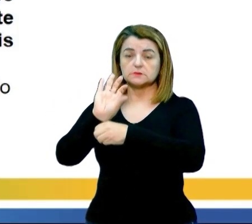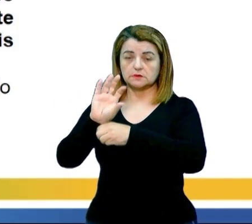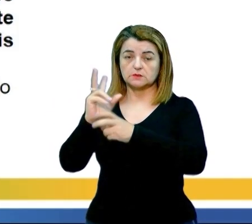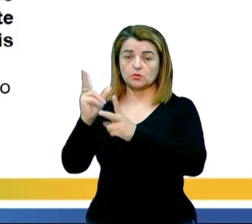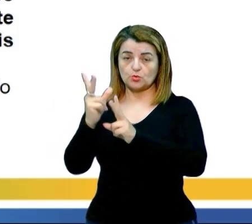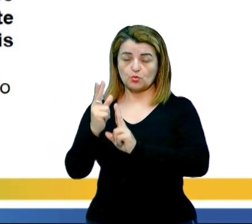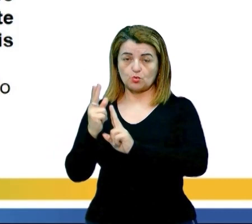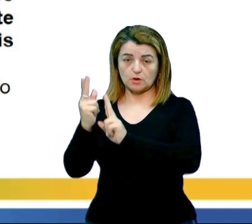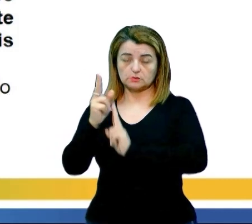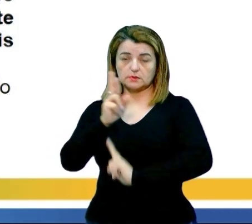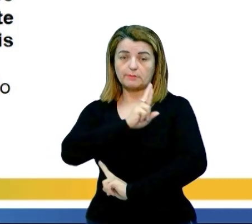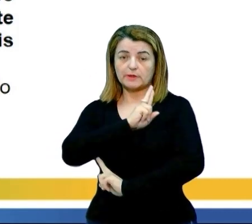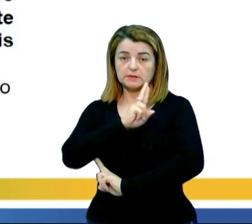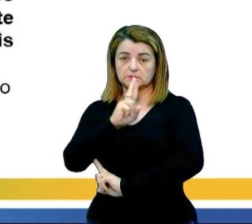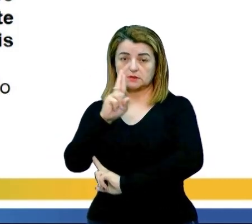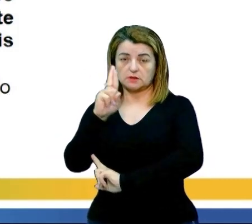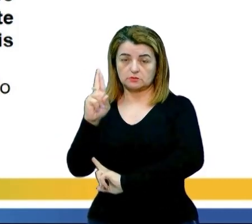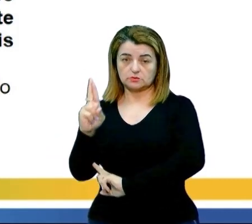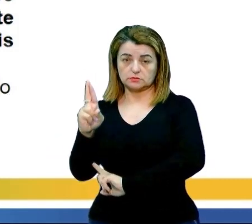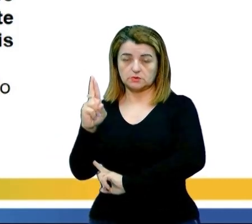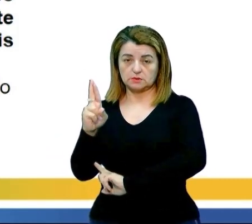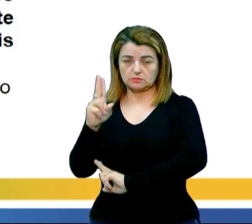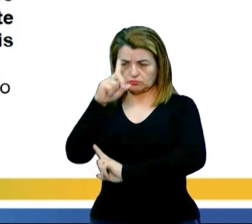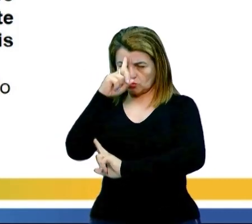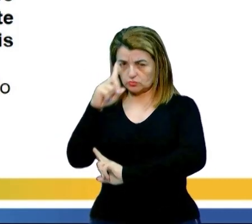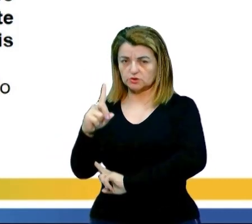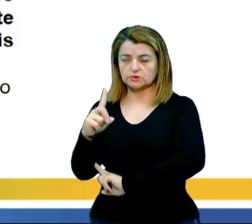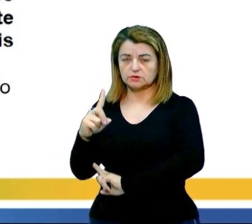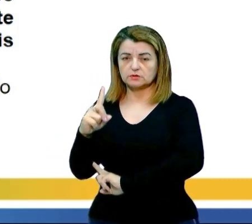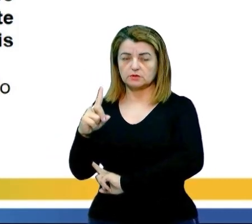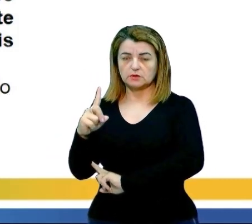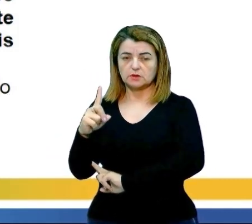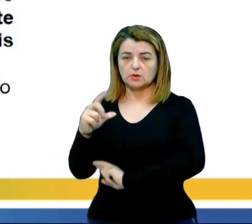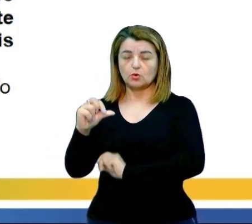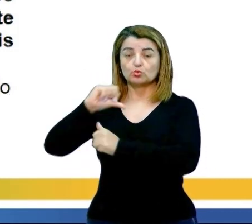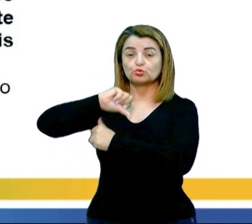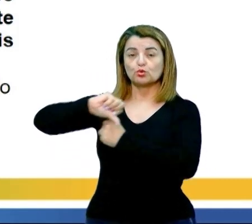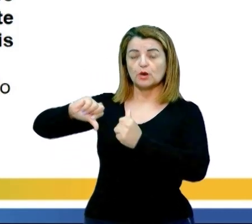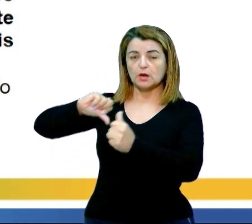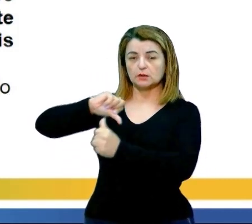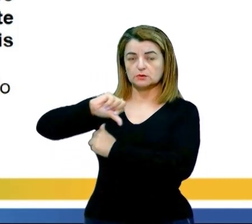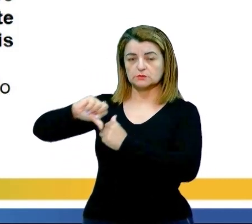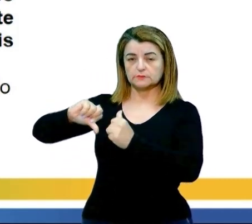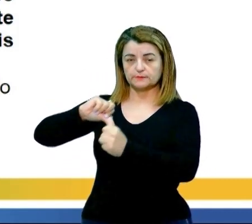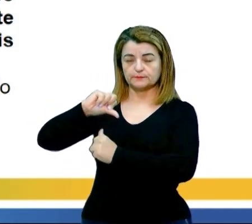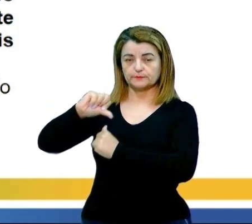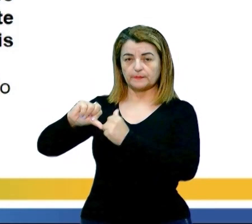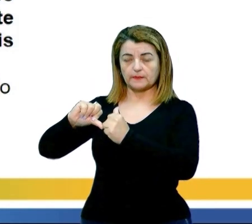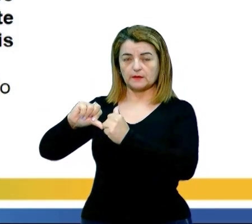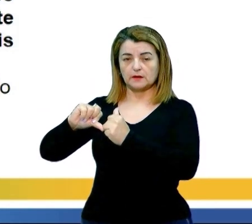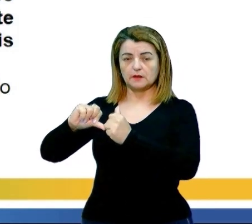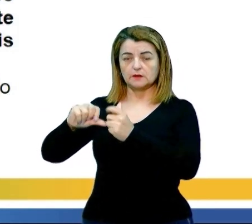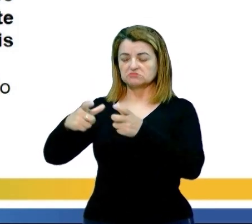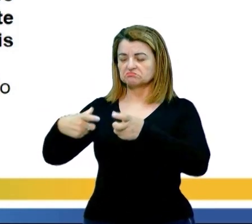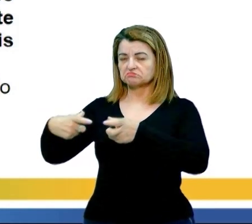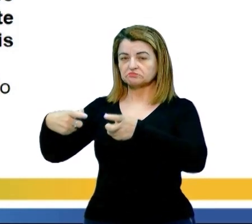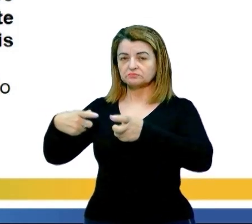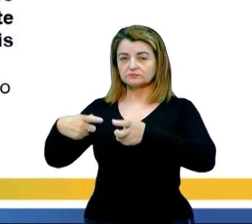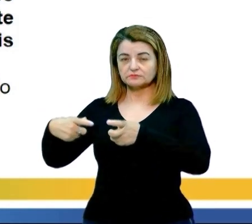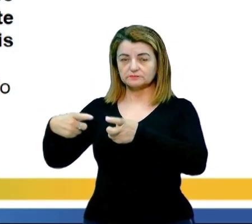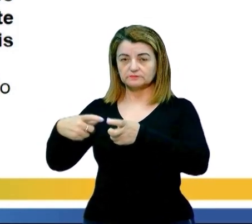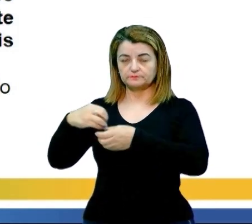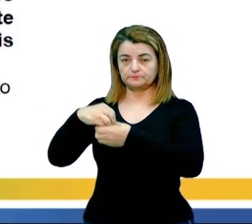tempo, representados, contestados, invertidos, espécie de lugares que